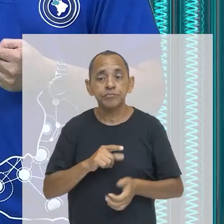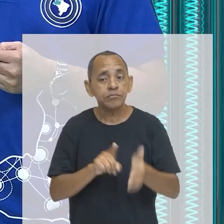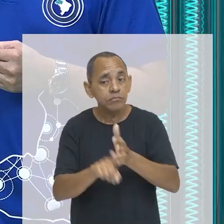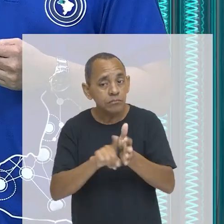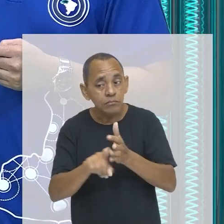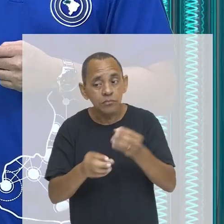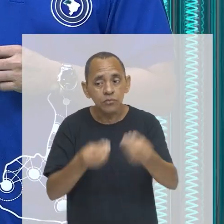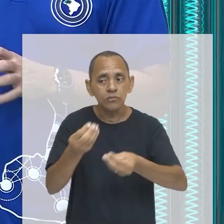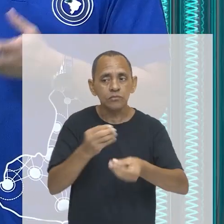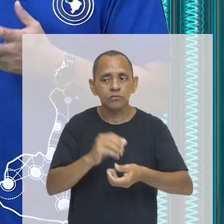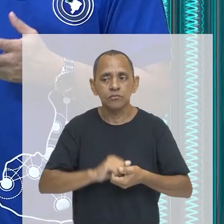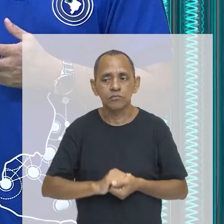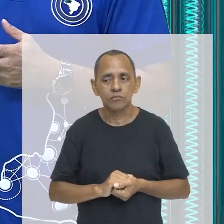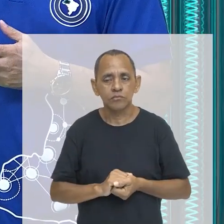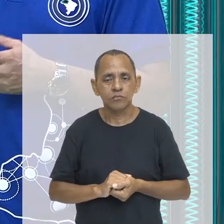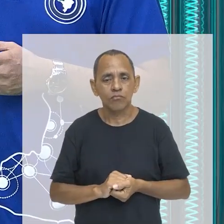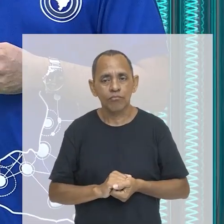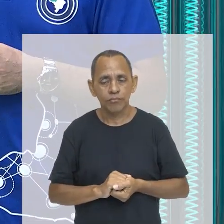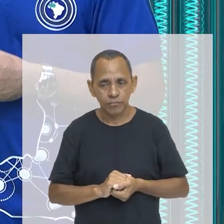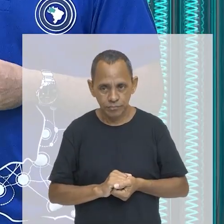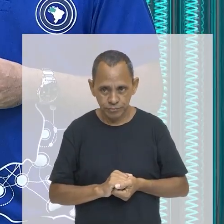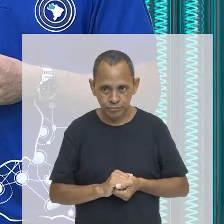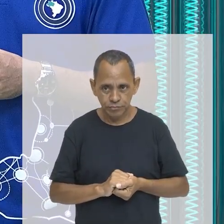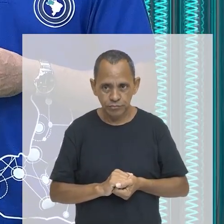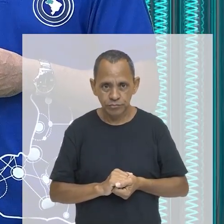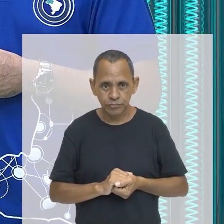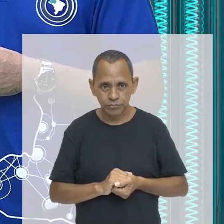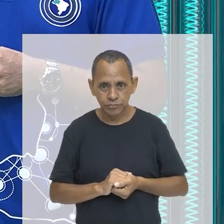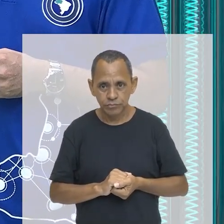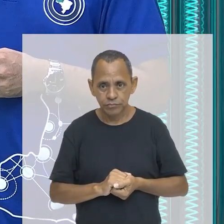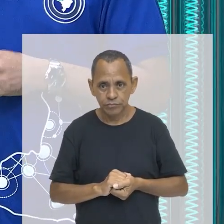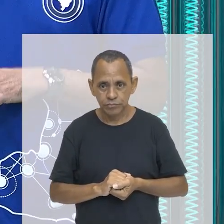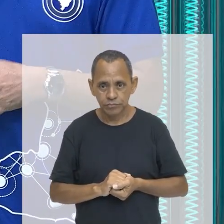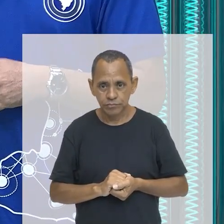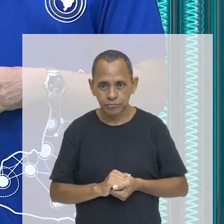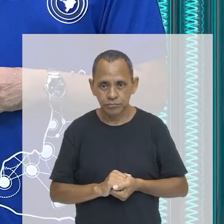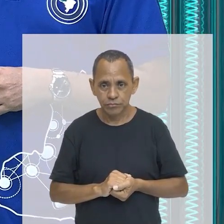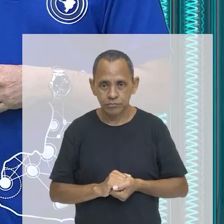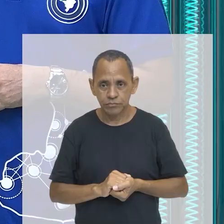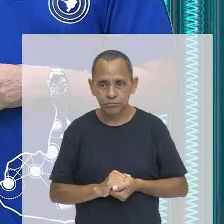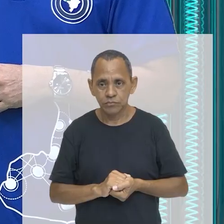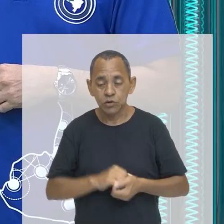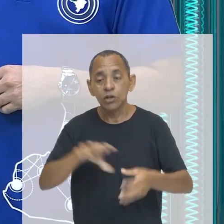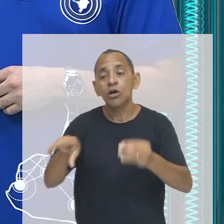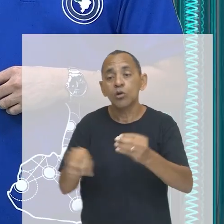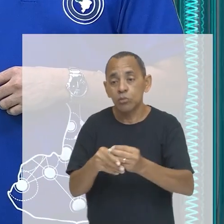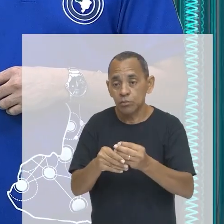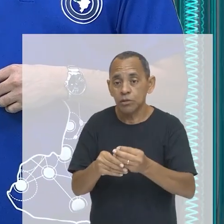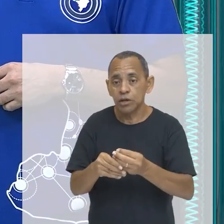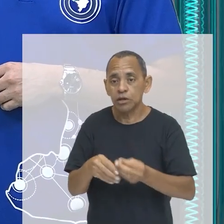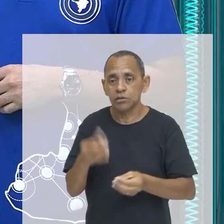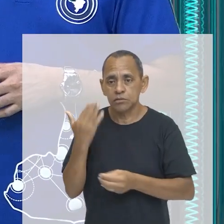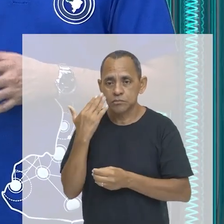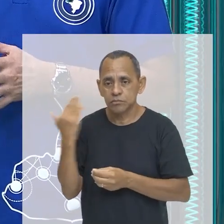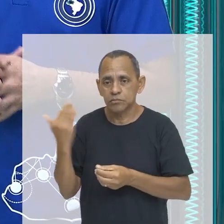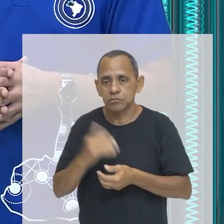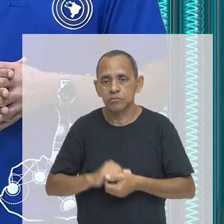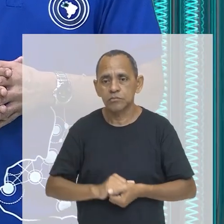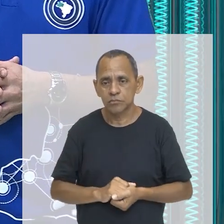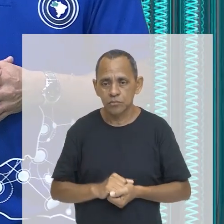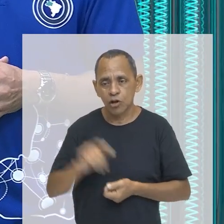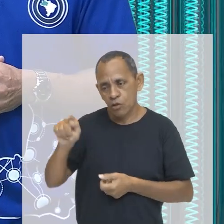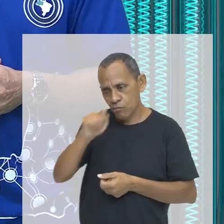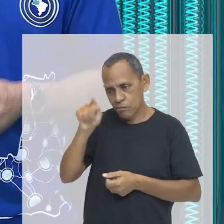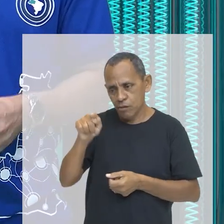e verbo. Depois eu tenho o verbo principal, que de fato vai indicar a ação, e mais o complemento, e aqui o question mark, que é o ponto